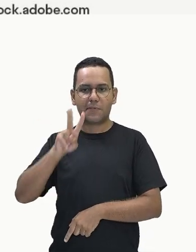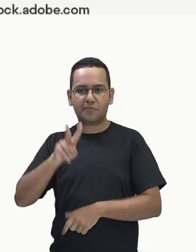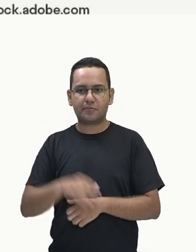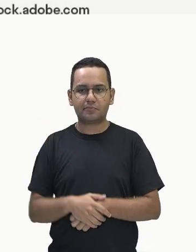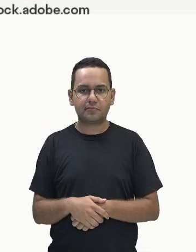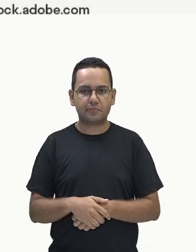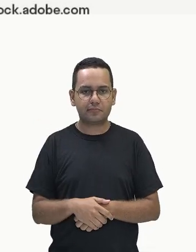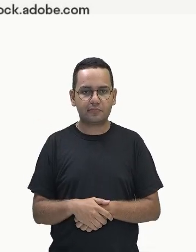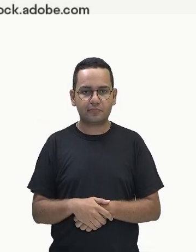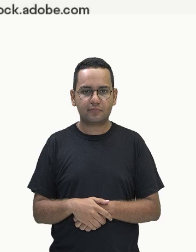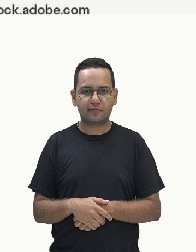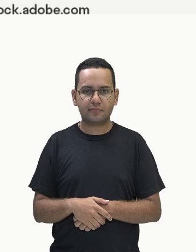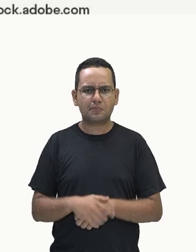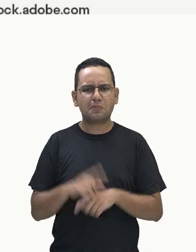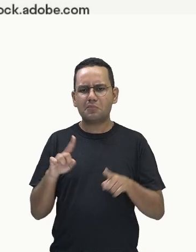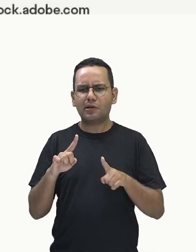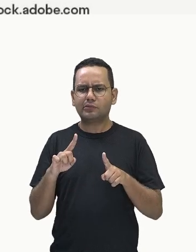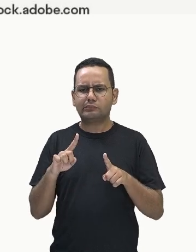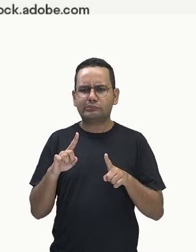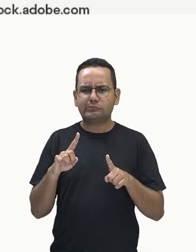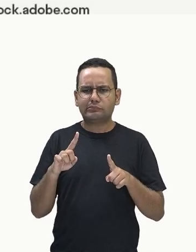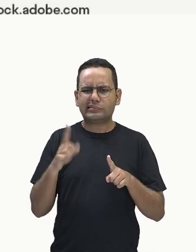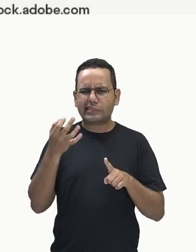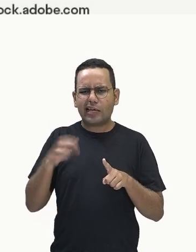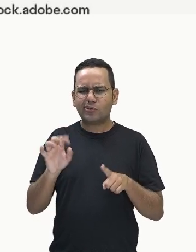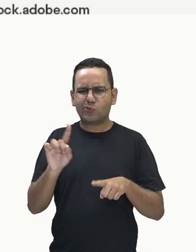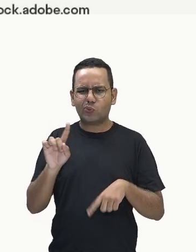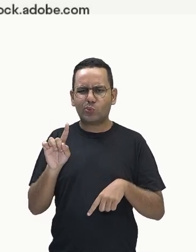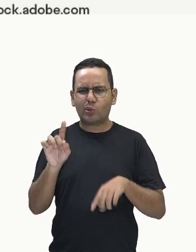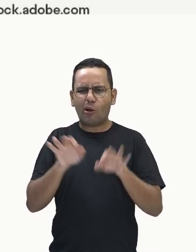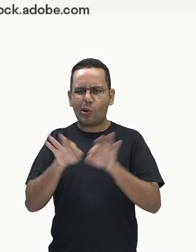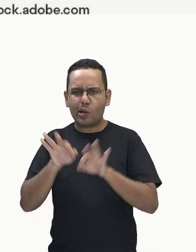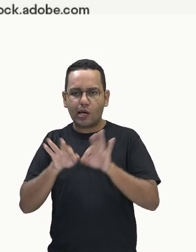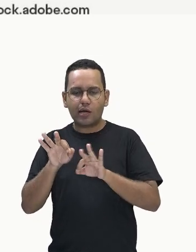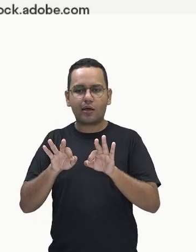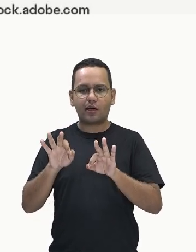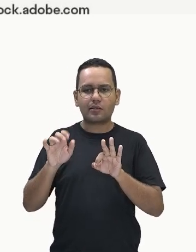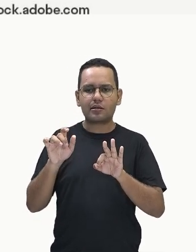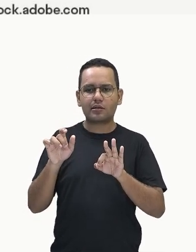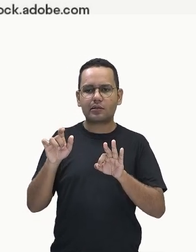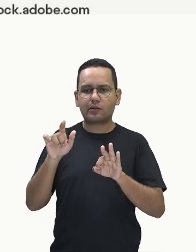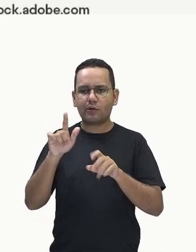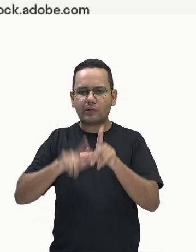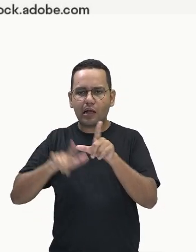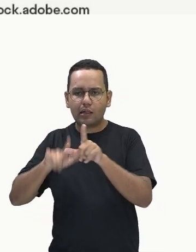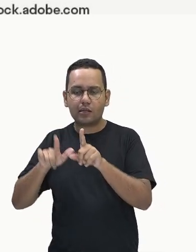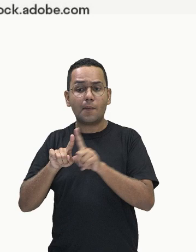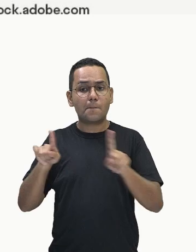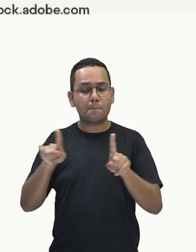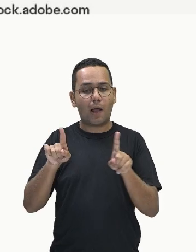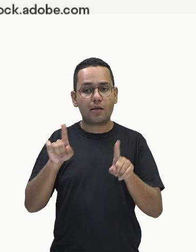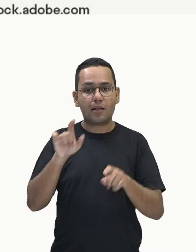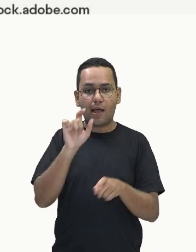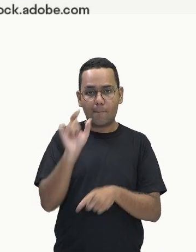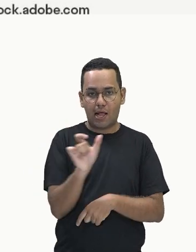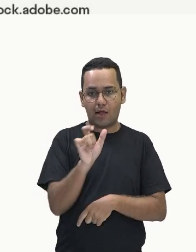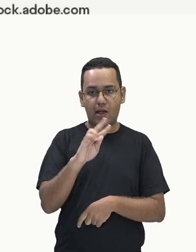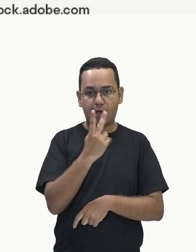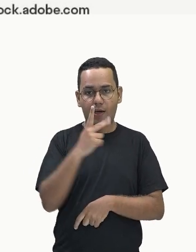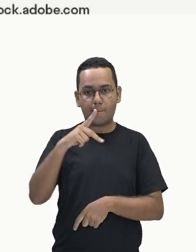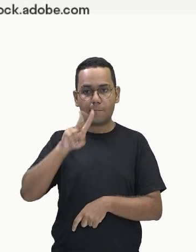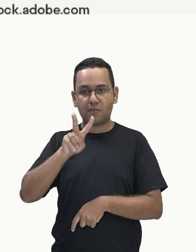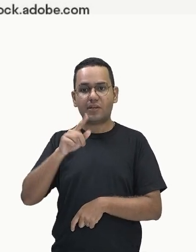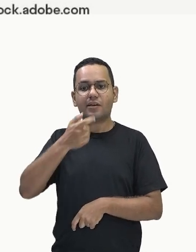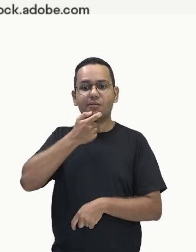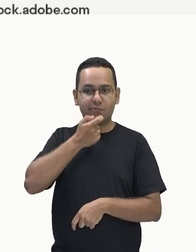ó, PVH, né, não tem nada a ver. Gente, é porque vem do inglês, tá bom? É uma sigla que vem do inglês, então as palavras iniciam com as